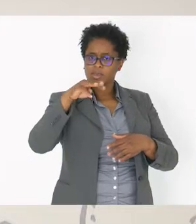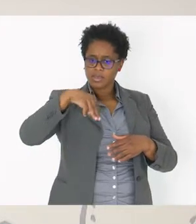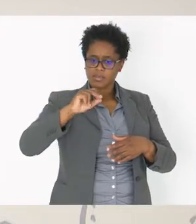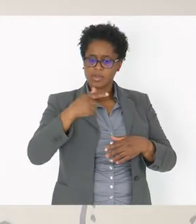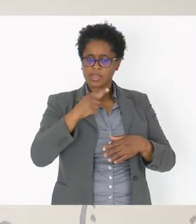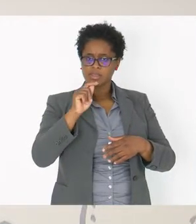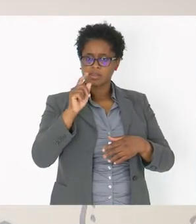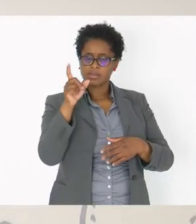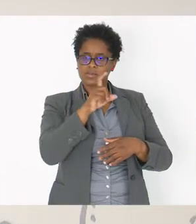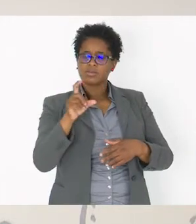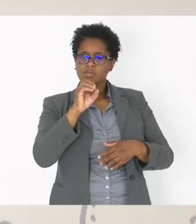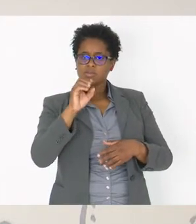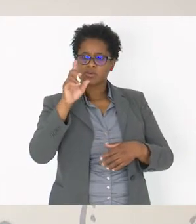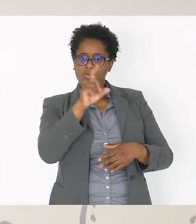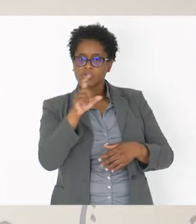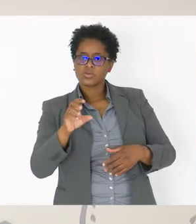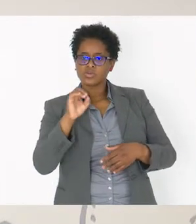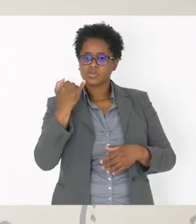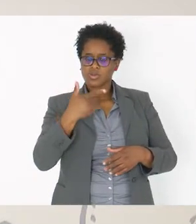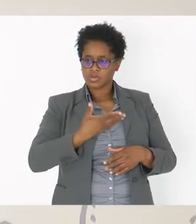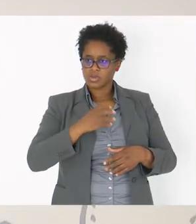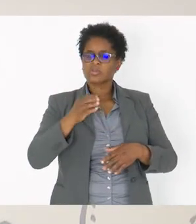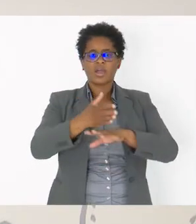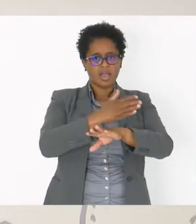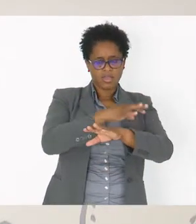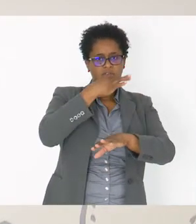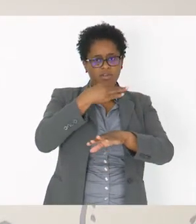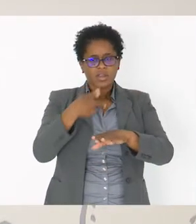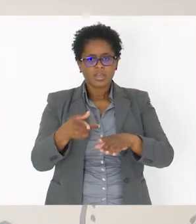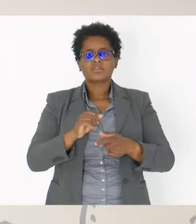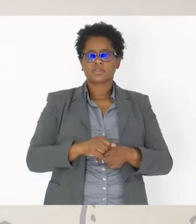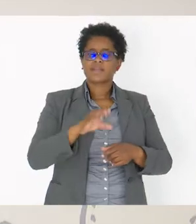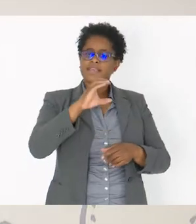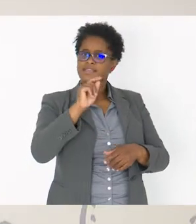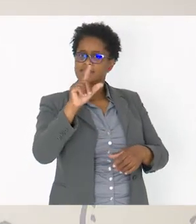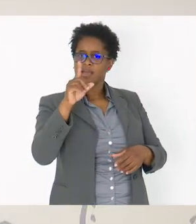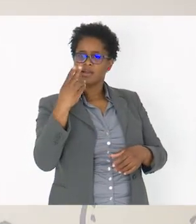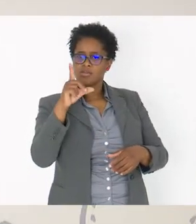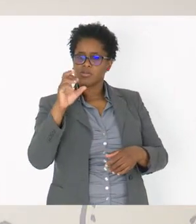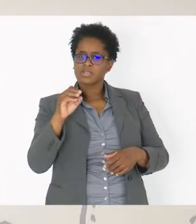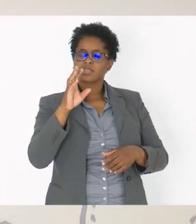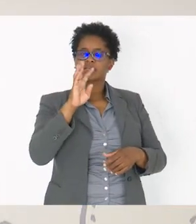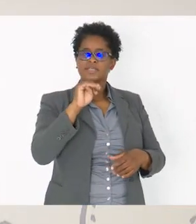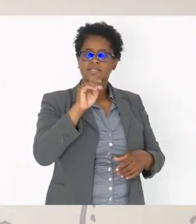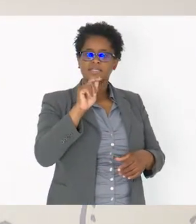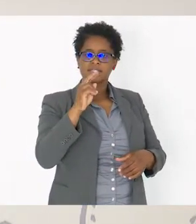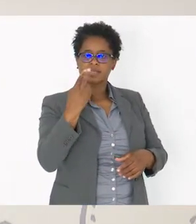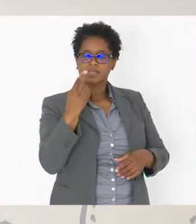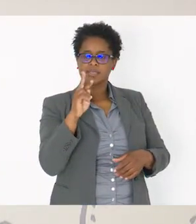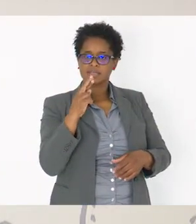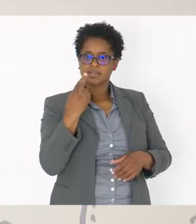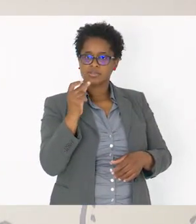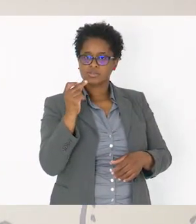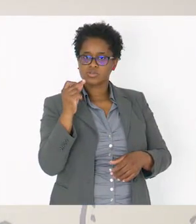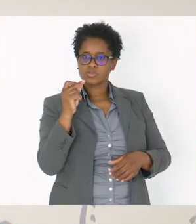tinha dito há bocado que os espermatozoides são as células sexuais